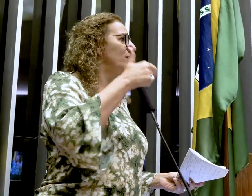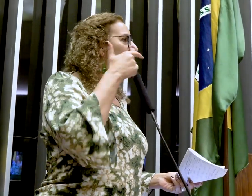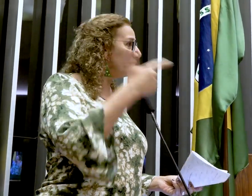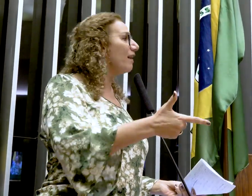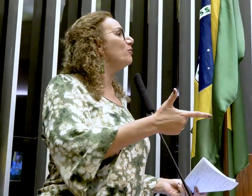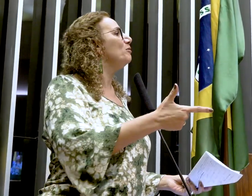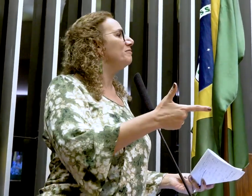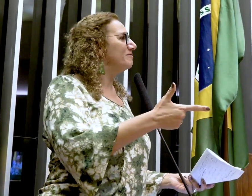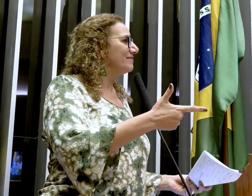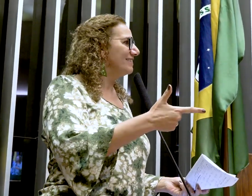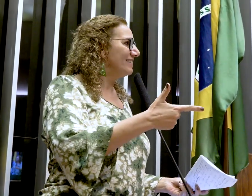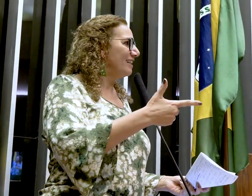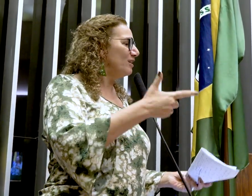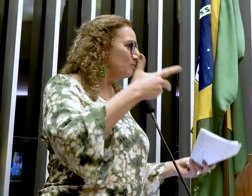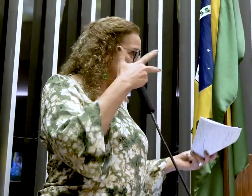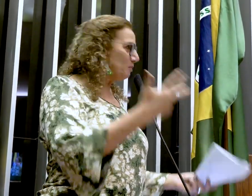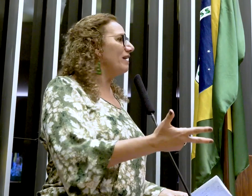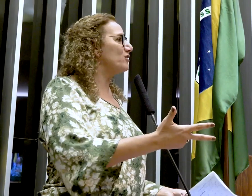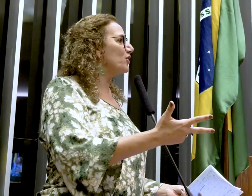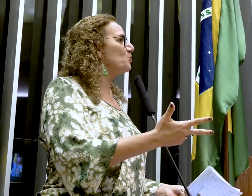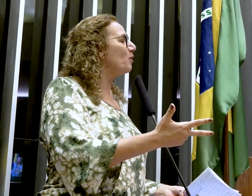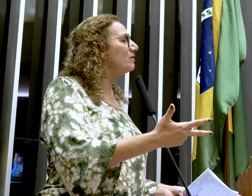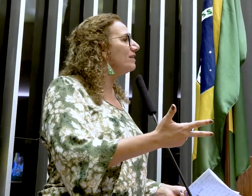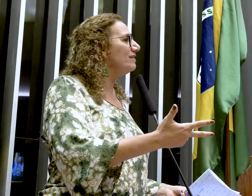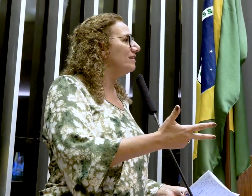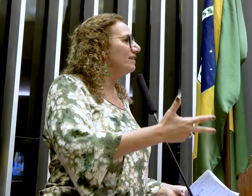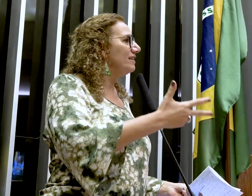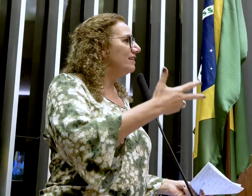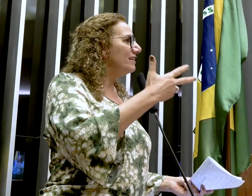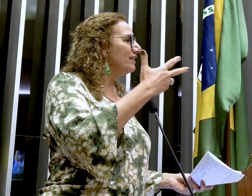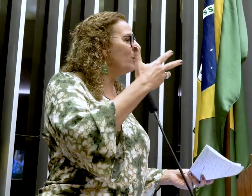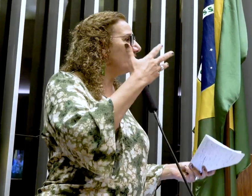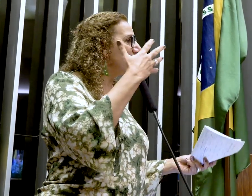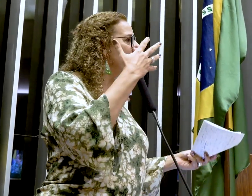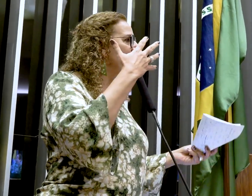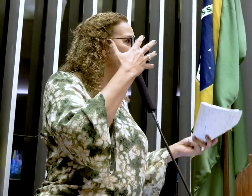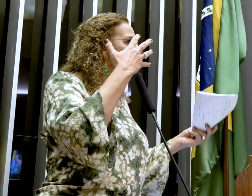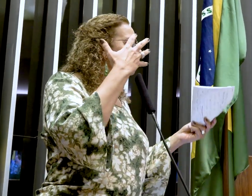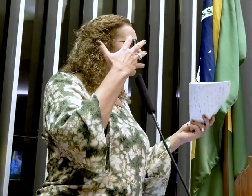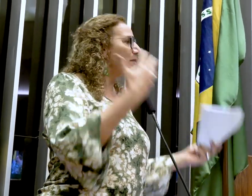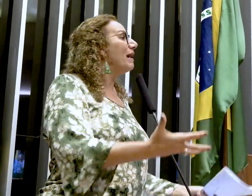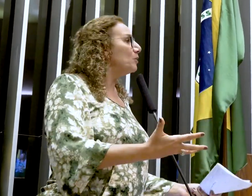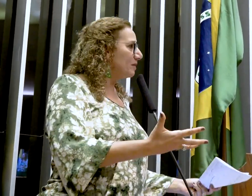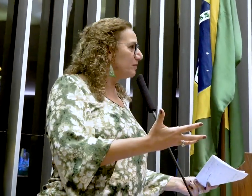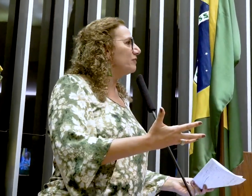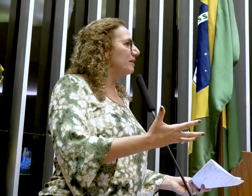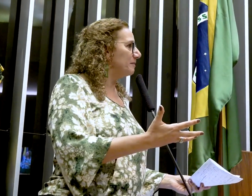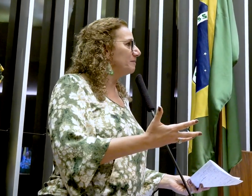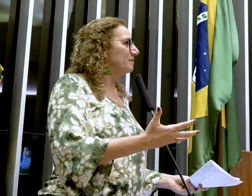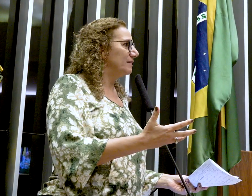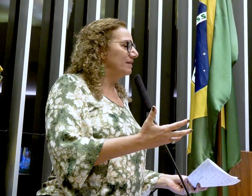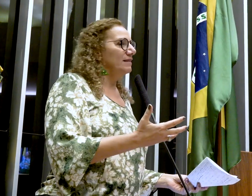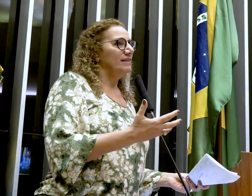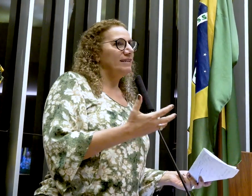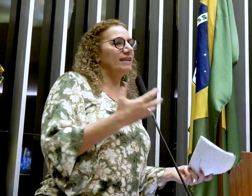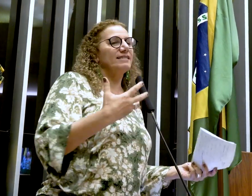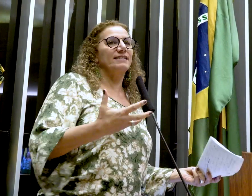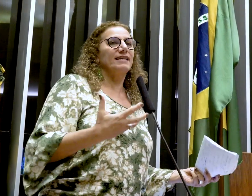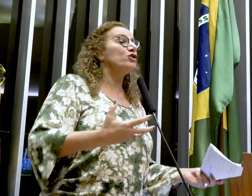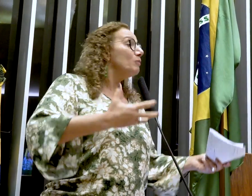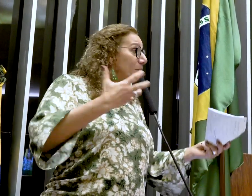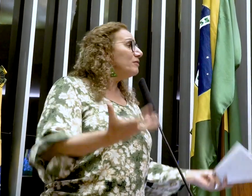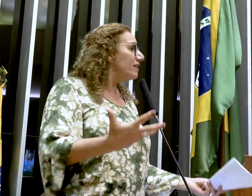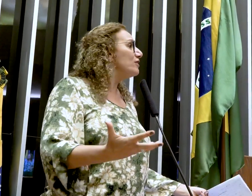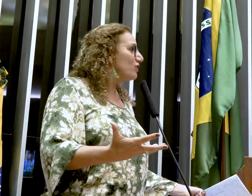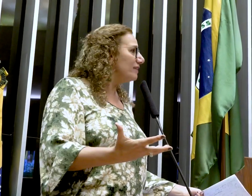eu ando, eu falo, as minhas pernas respondem e eu ainda trabalho para viver e